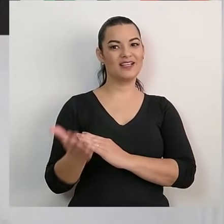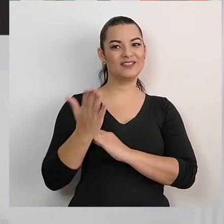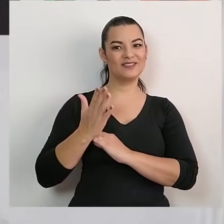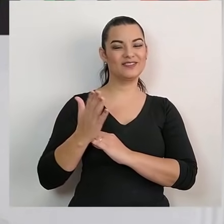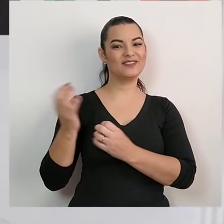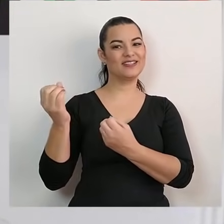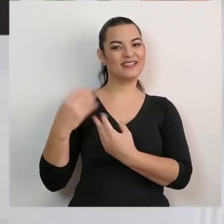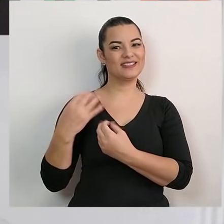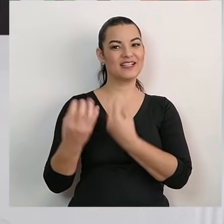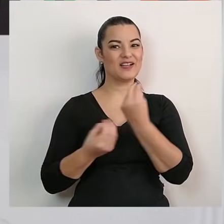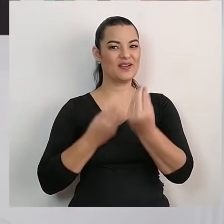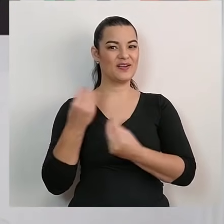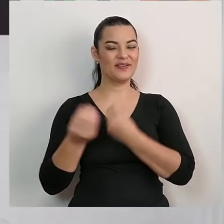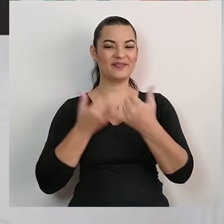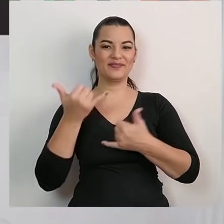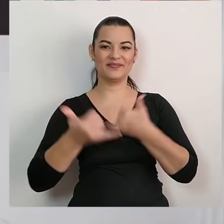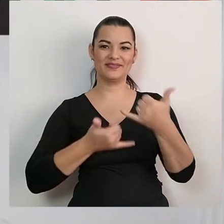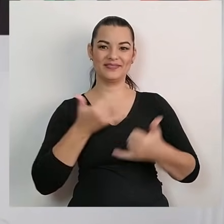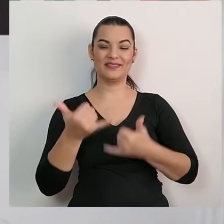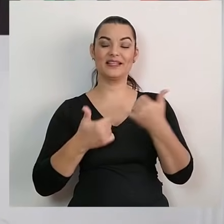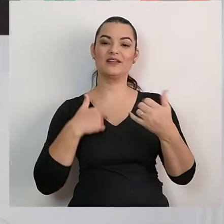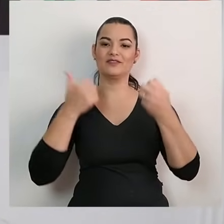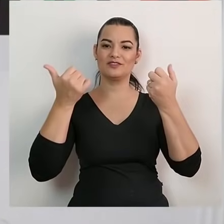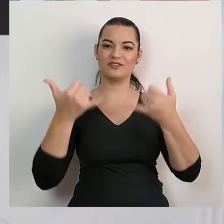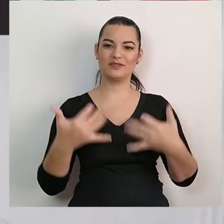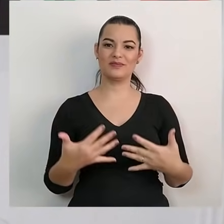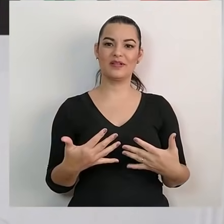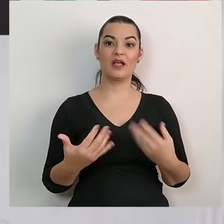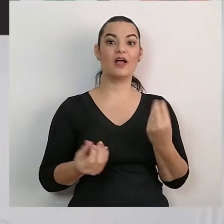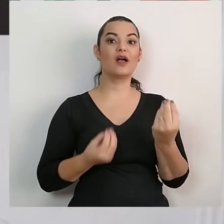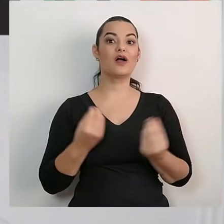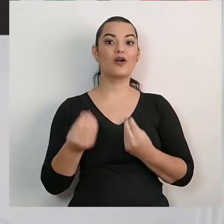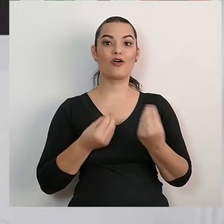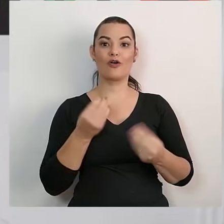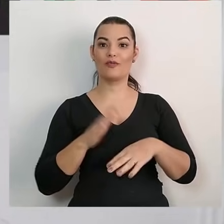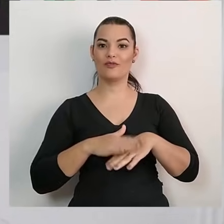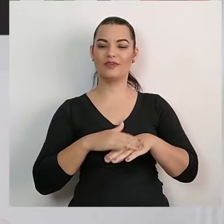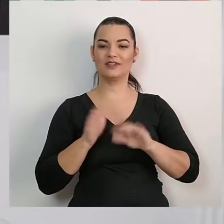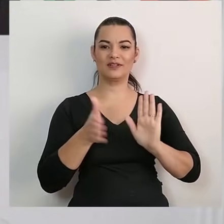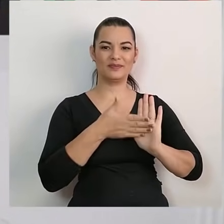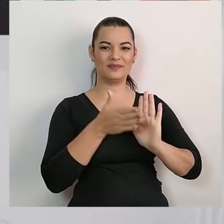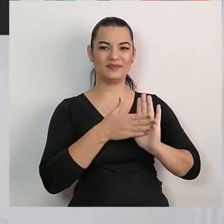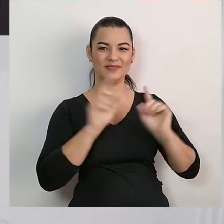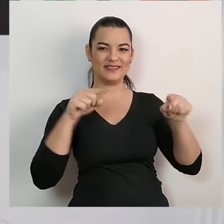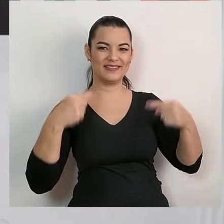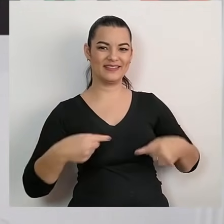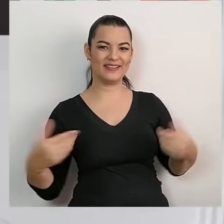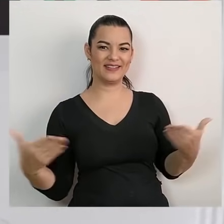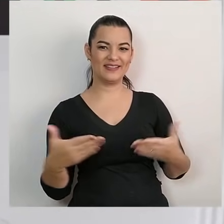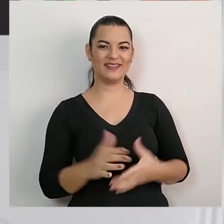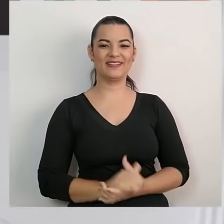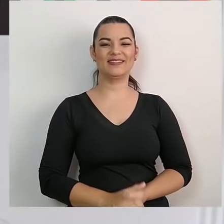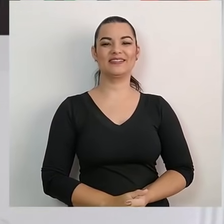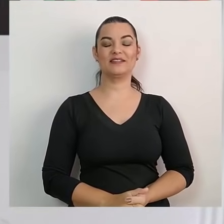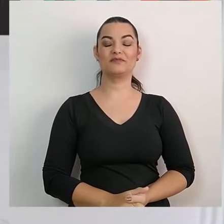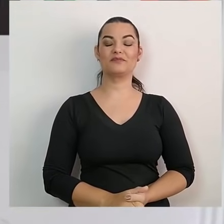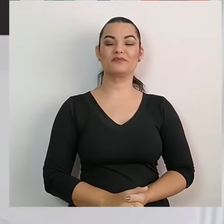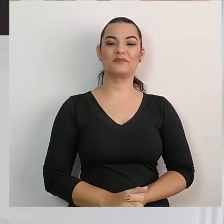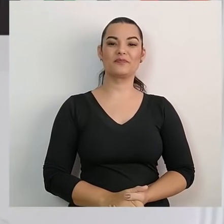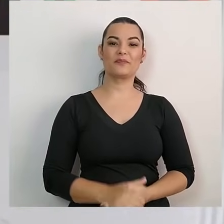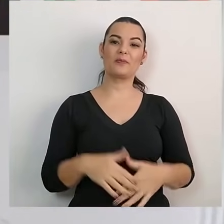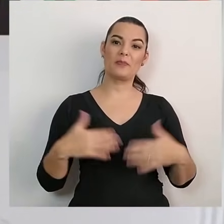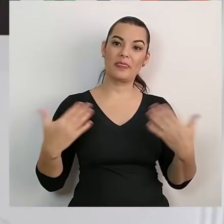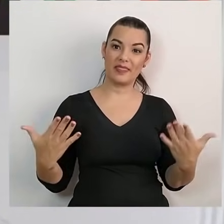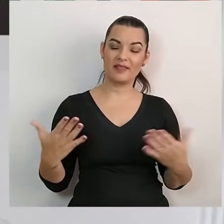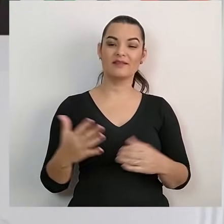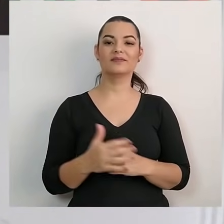como que a gente faz essa brincadeira, eu vou te explicar como faremos a proposta do desafio de hoje. Então,